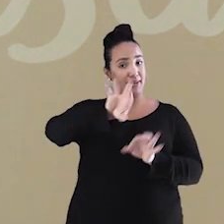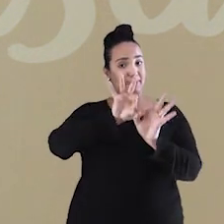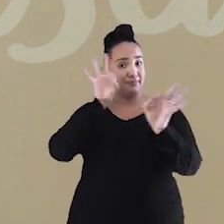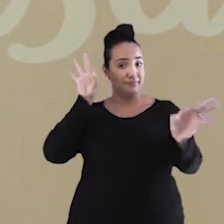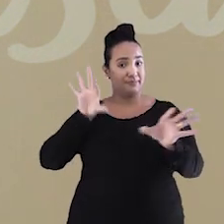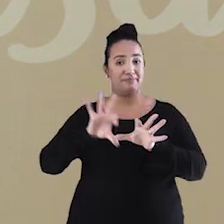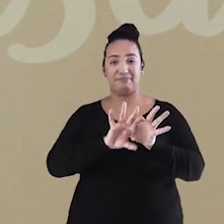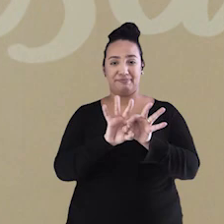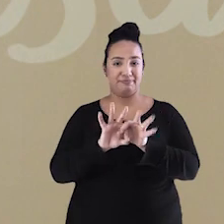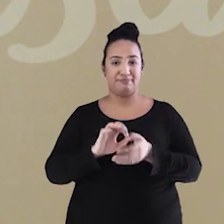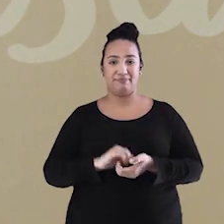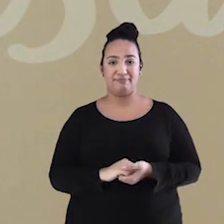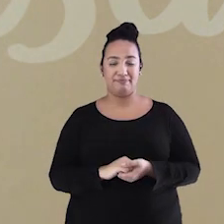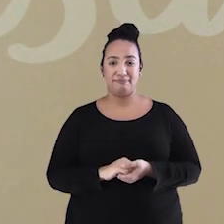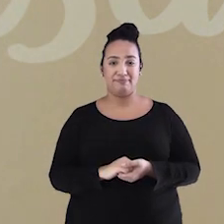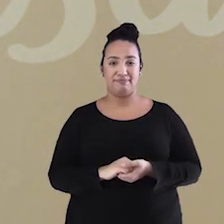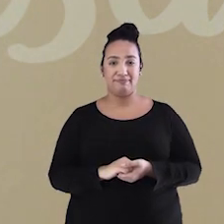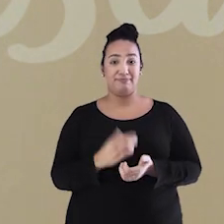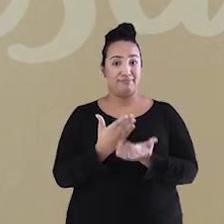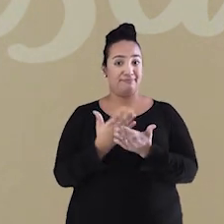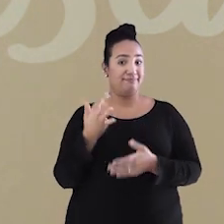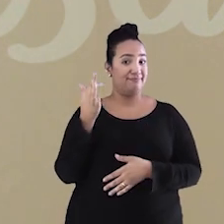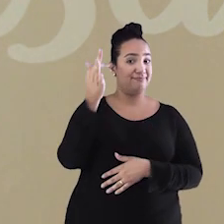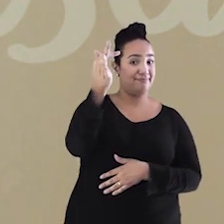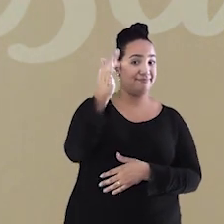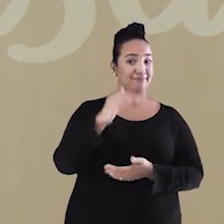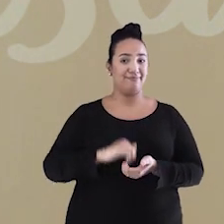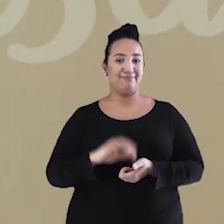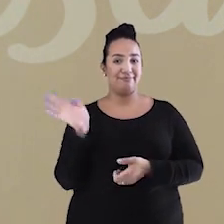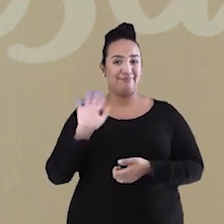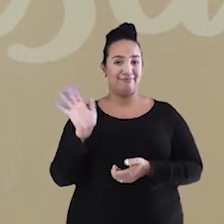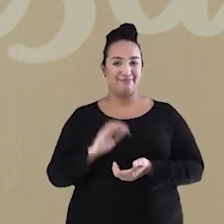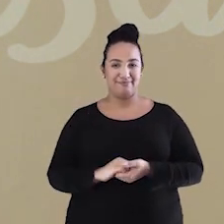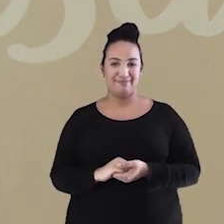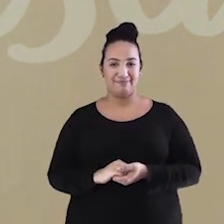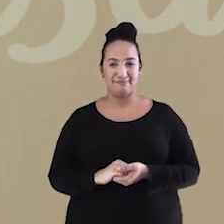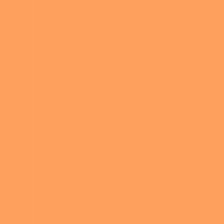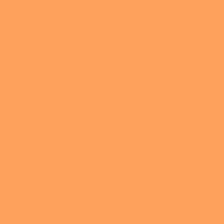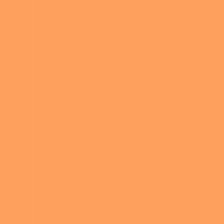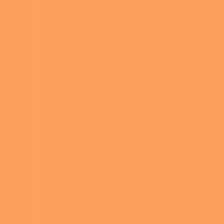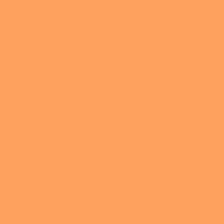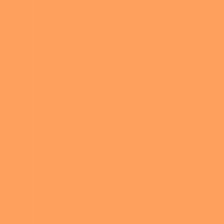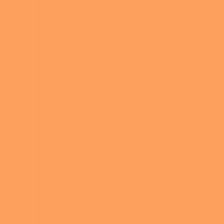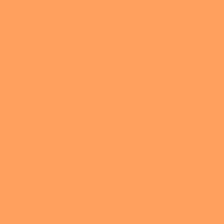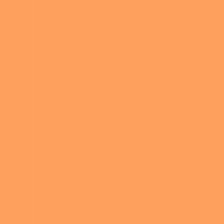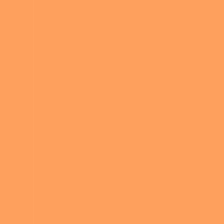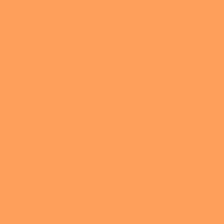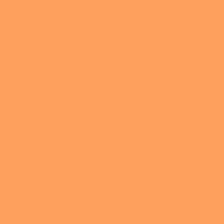Lembre-se, mesmo distantes, estamos juntos. Nos vemos na próxima aula. Até lá!